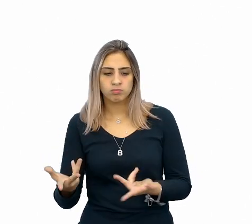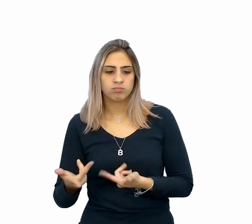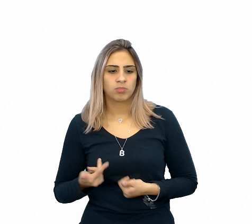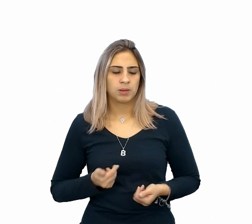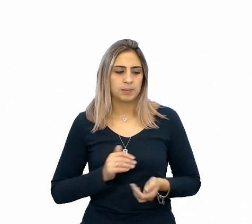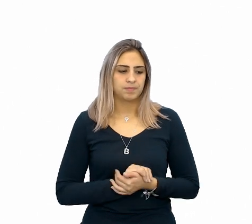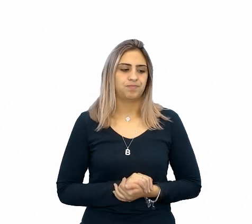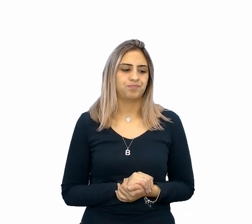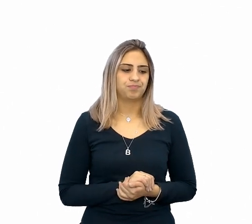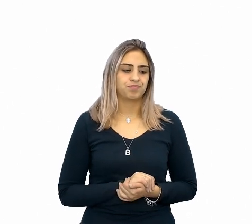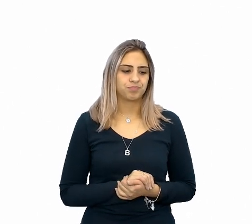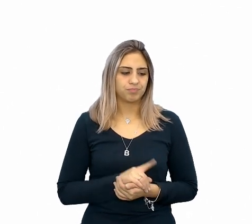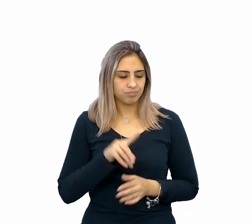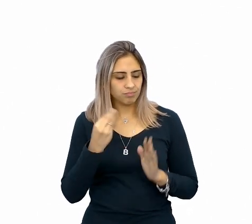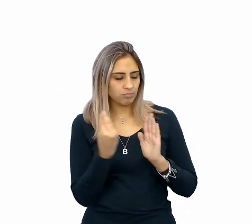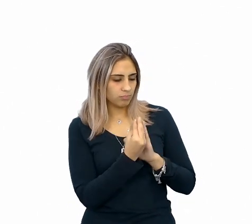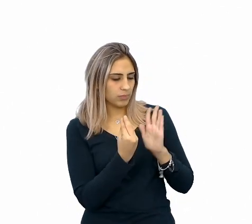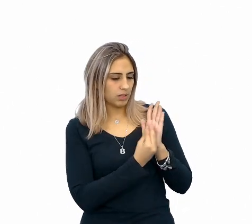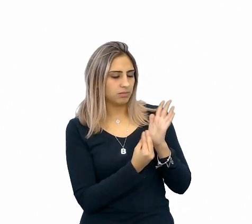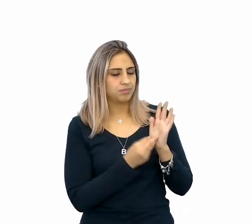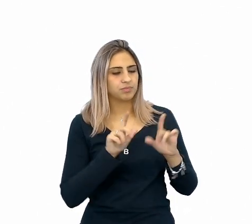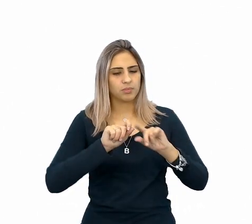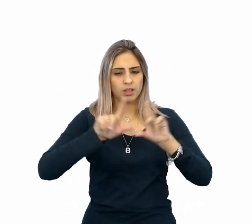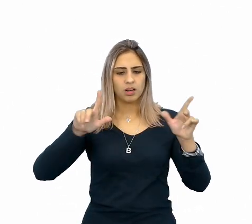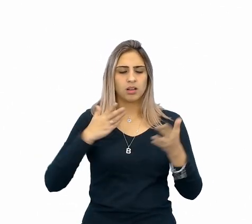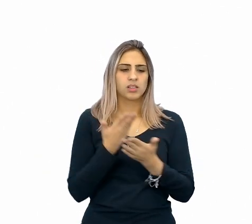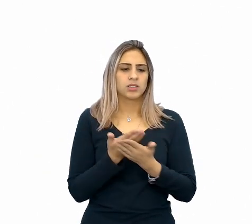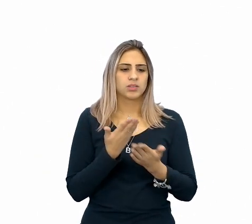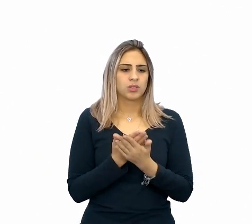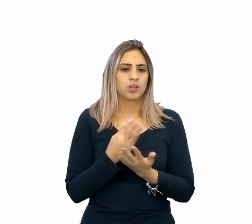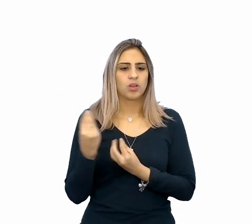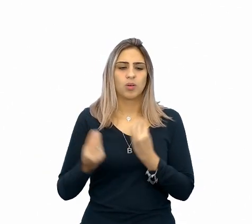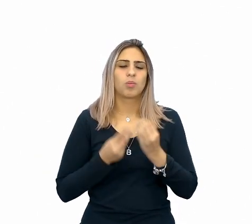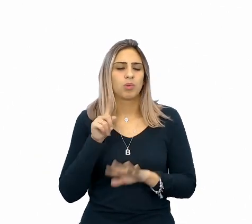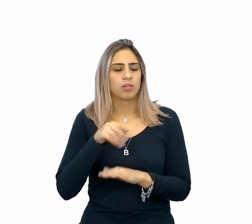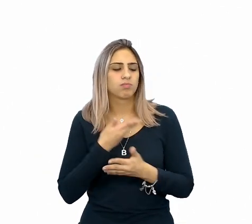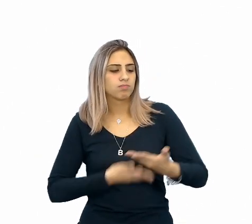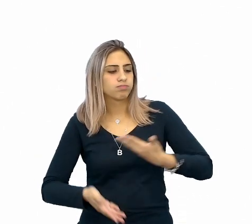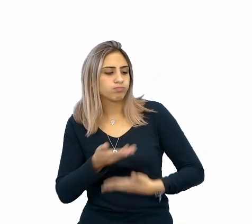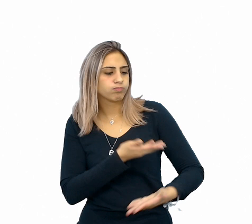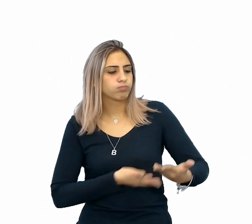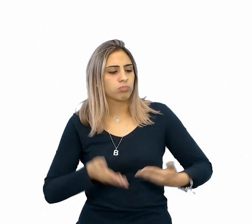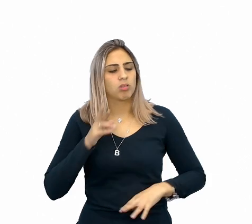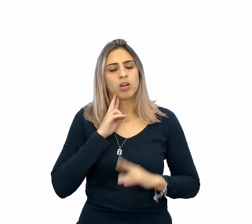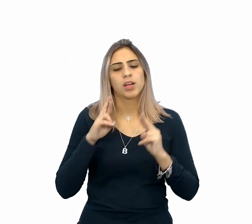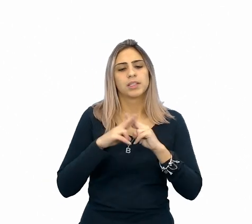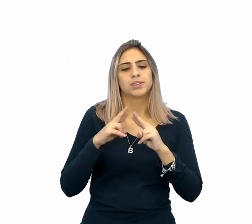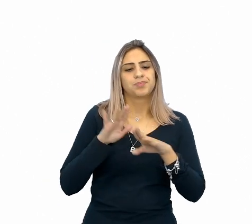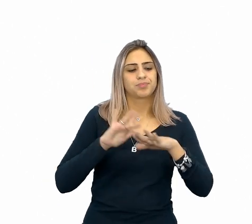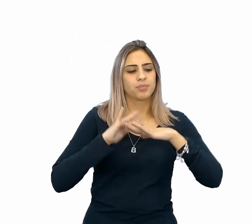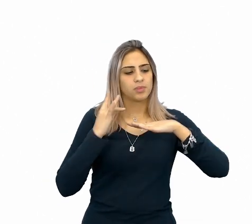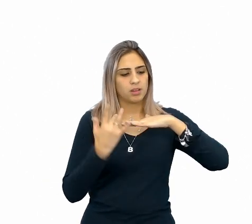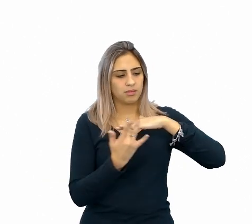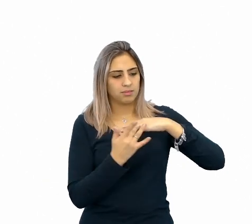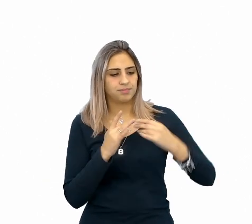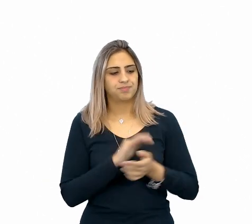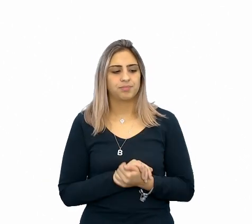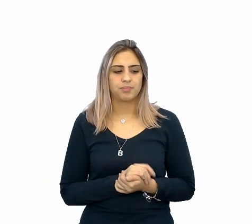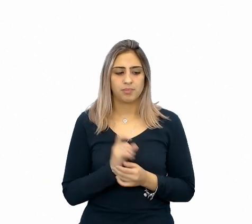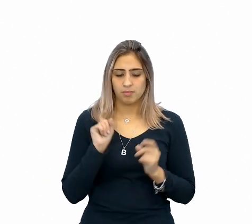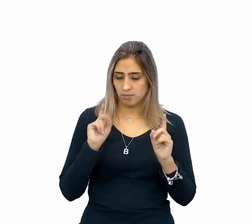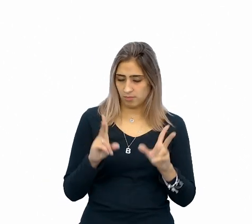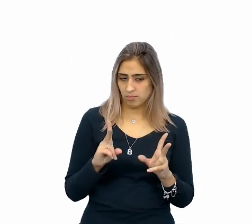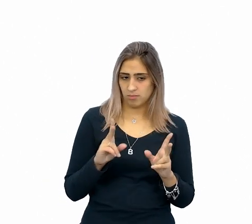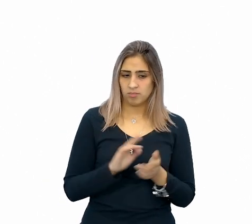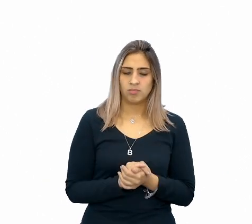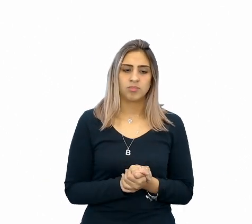que ficará exposto aí nas paredes da escola, ou será compartilhado nas redes sociais, tá bem?